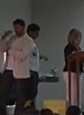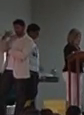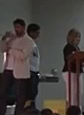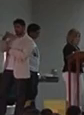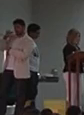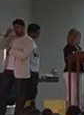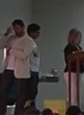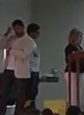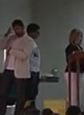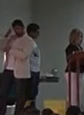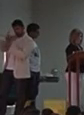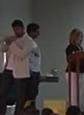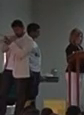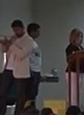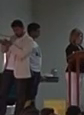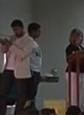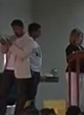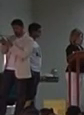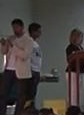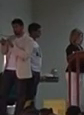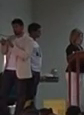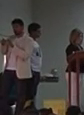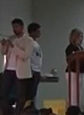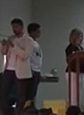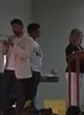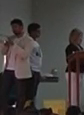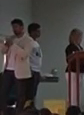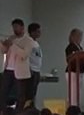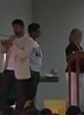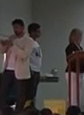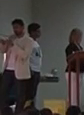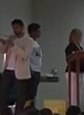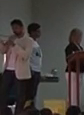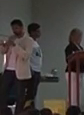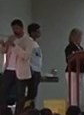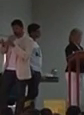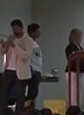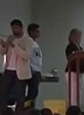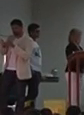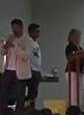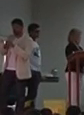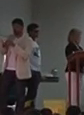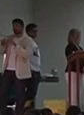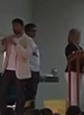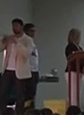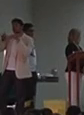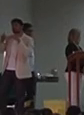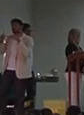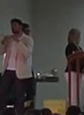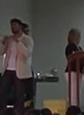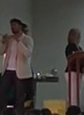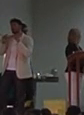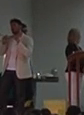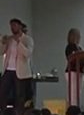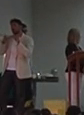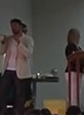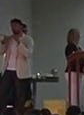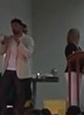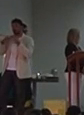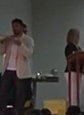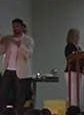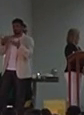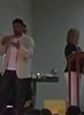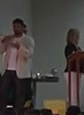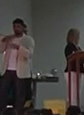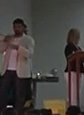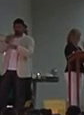sobre uma pergunta não muito genérica, mas com relação à atuação da atual gestão